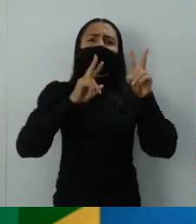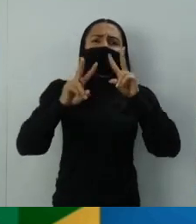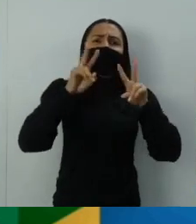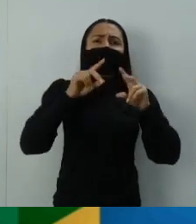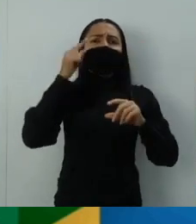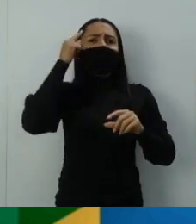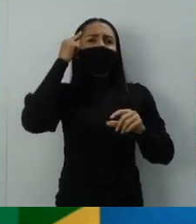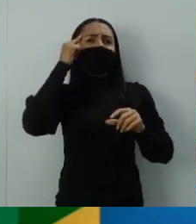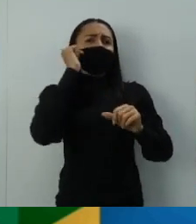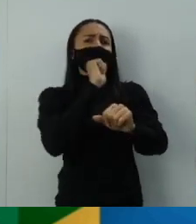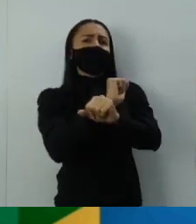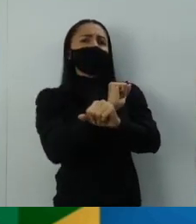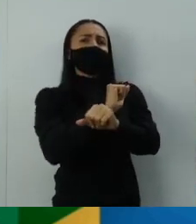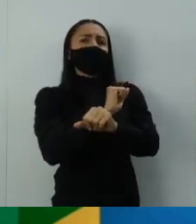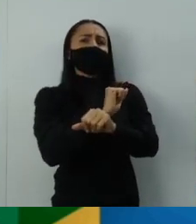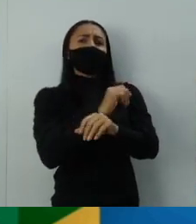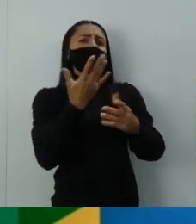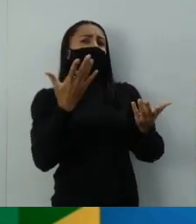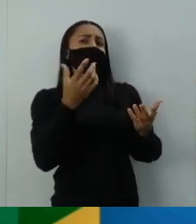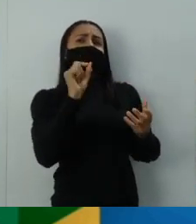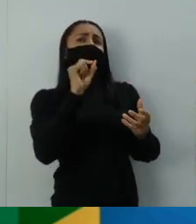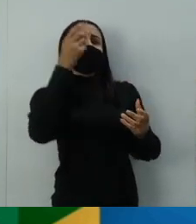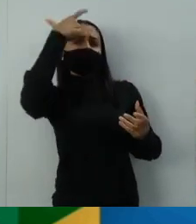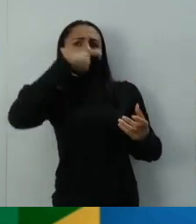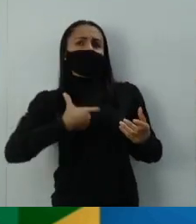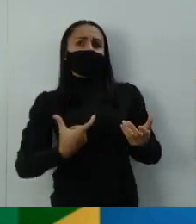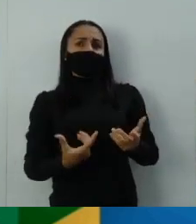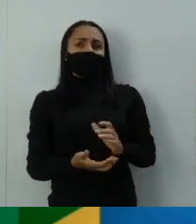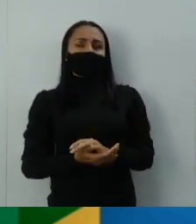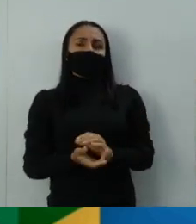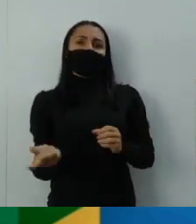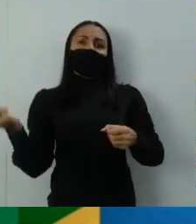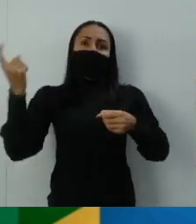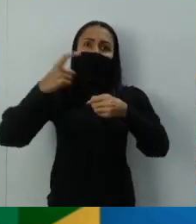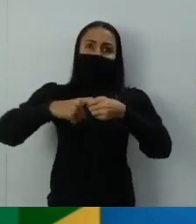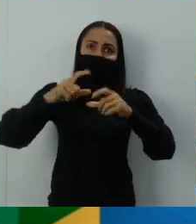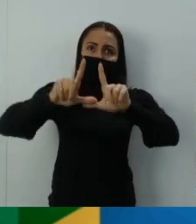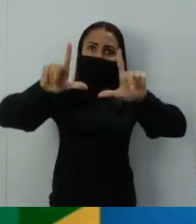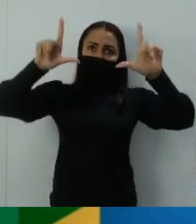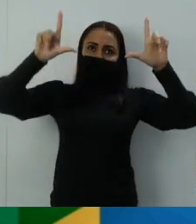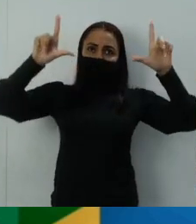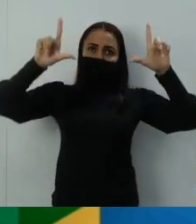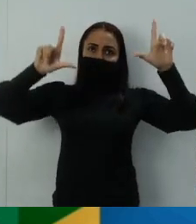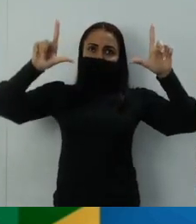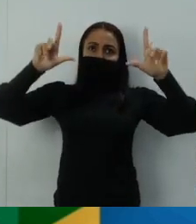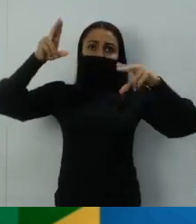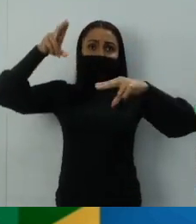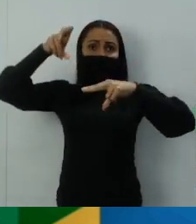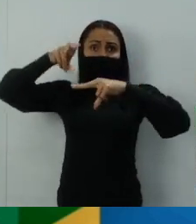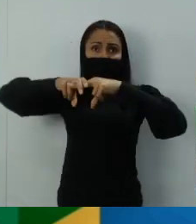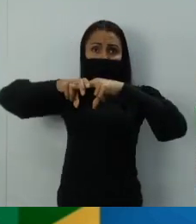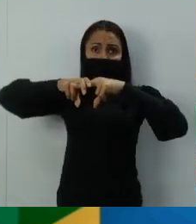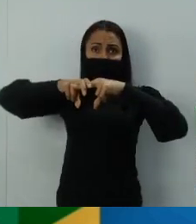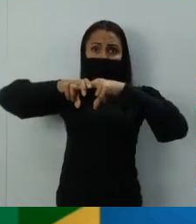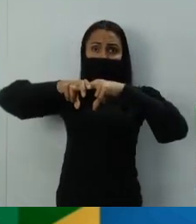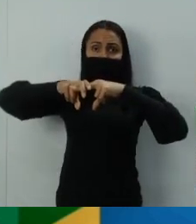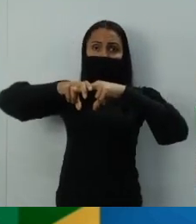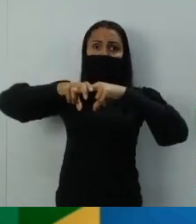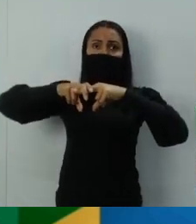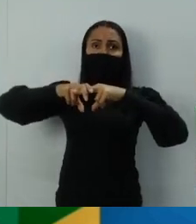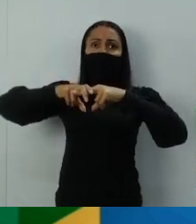nós somos? Aí ela volta a ligar a TV, senta-se em frente a ela e diz o seguinte: